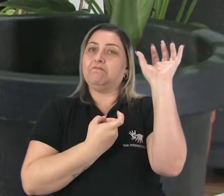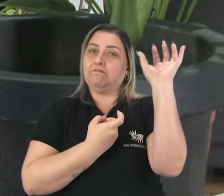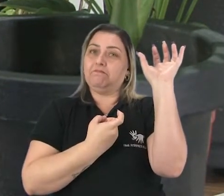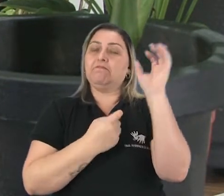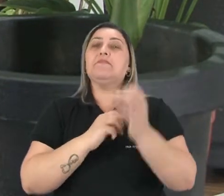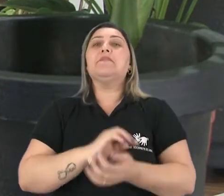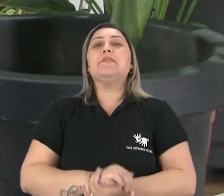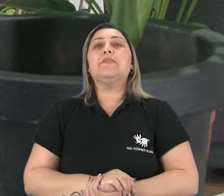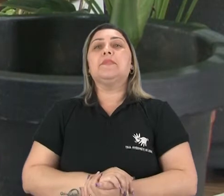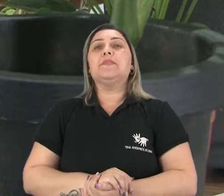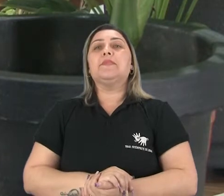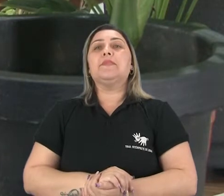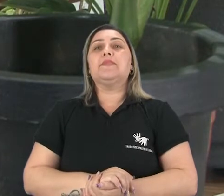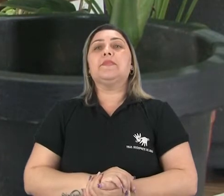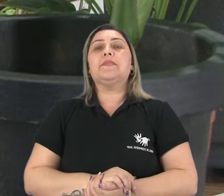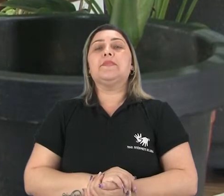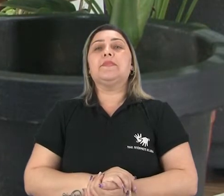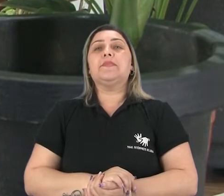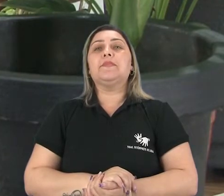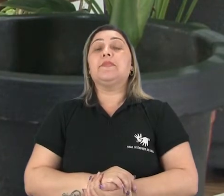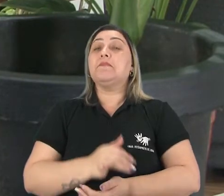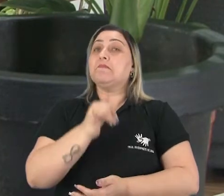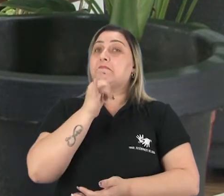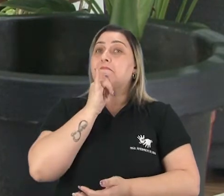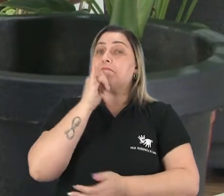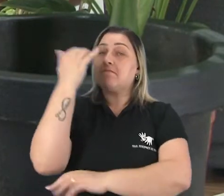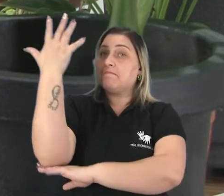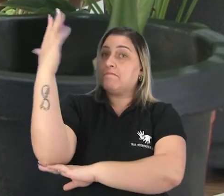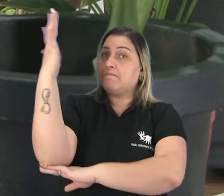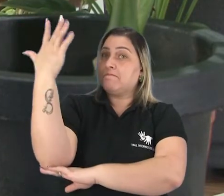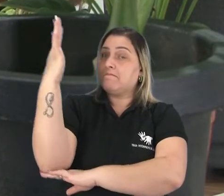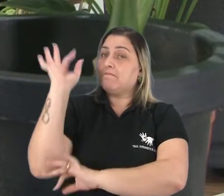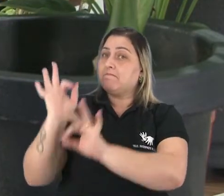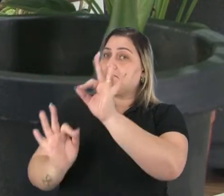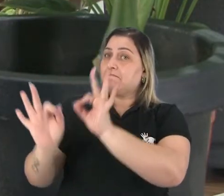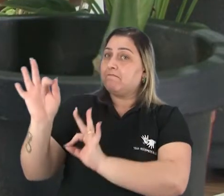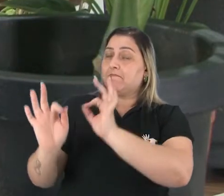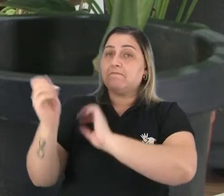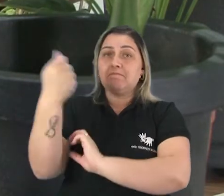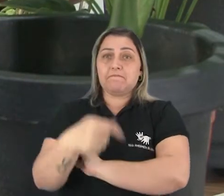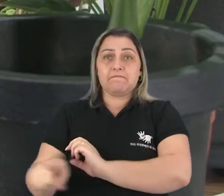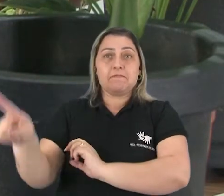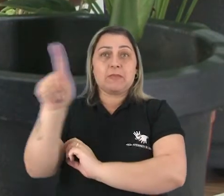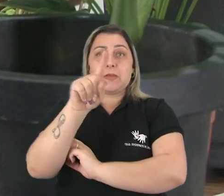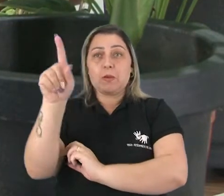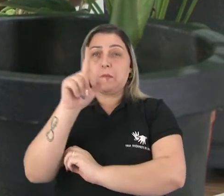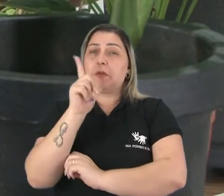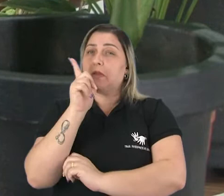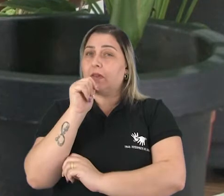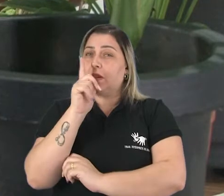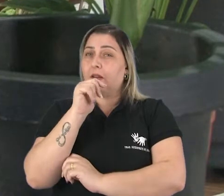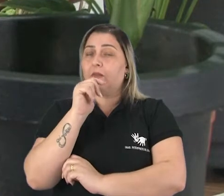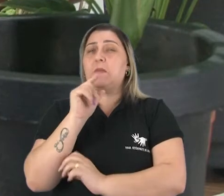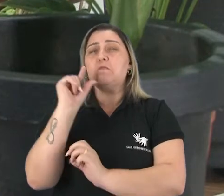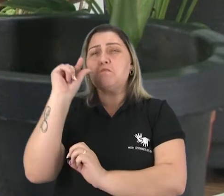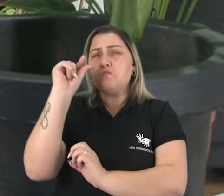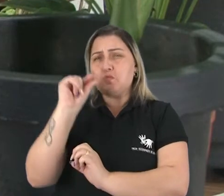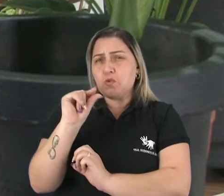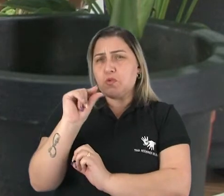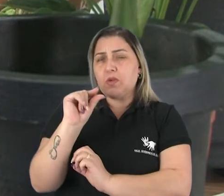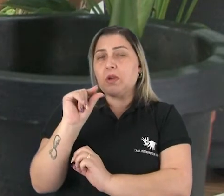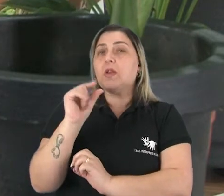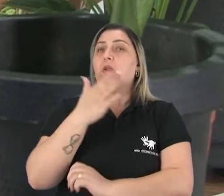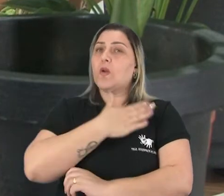cacto. O cacto é um exemplo de planta ornamental que não precisa de muita água.